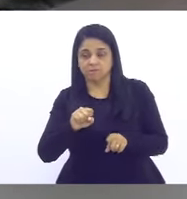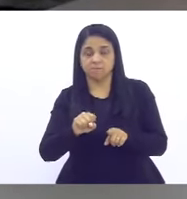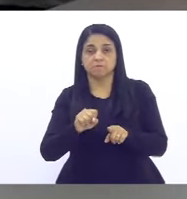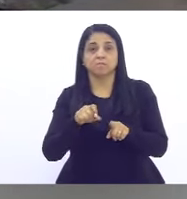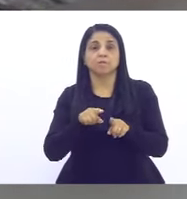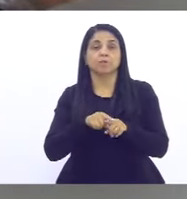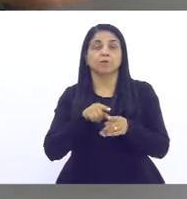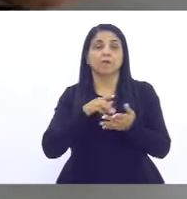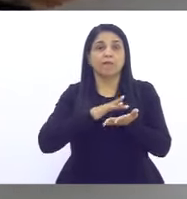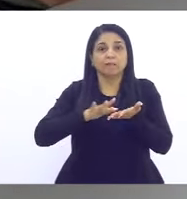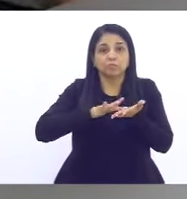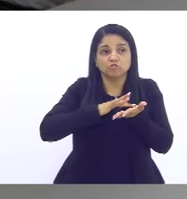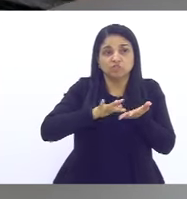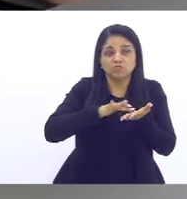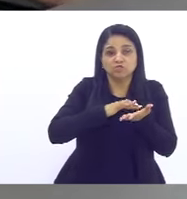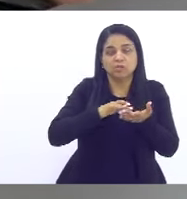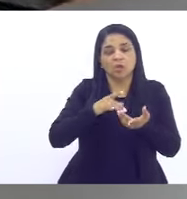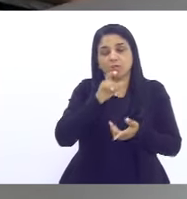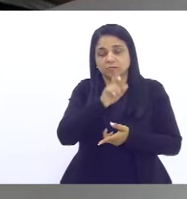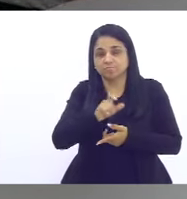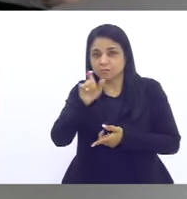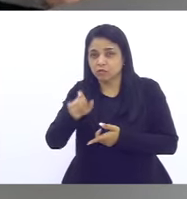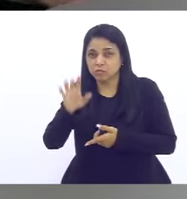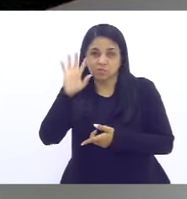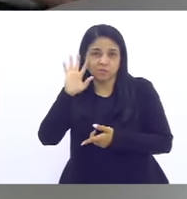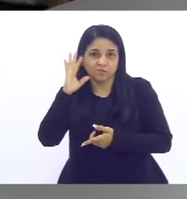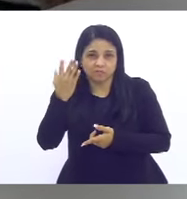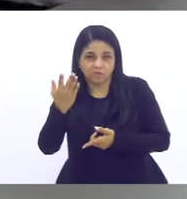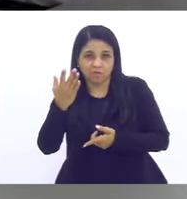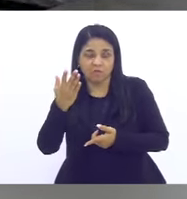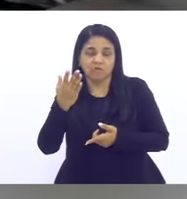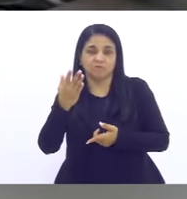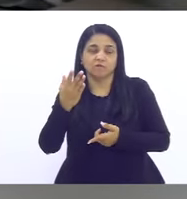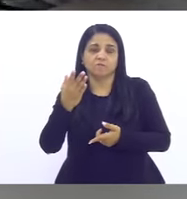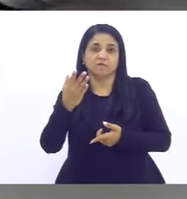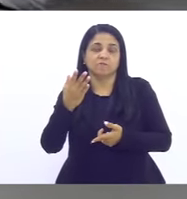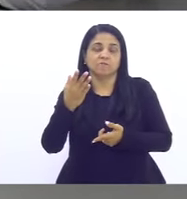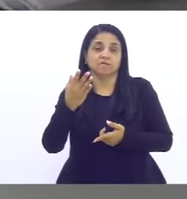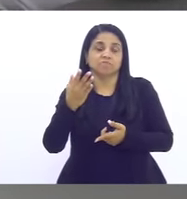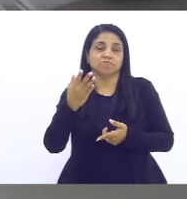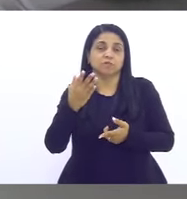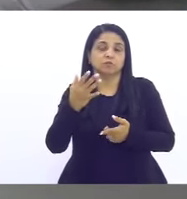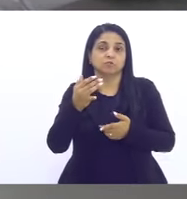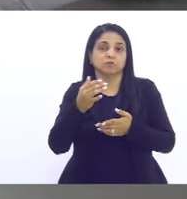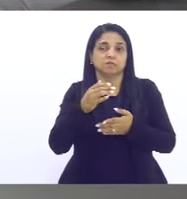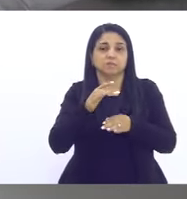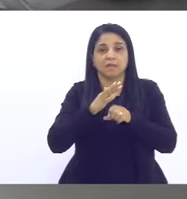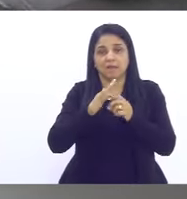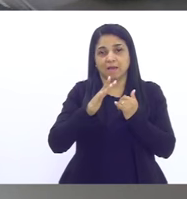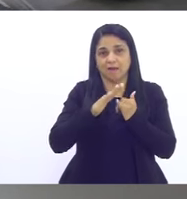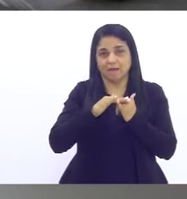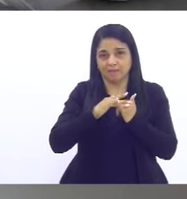mais digital. Então, as pessoas resolvem os temas pelos canais digitais, pelos